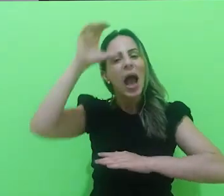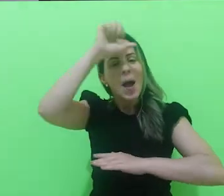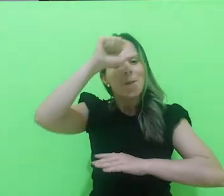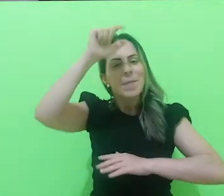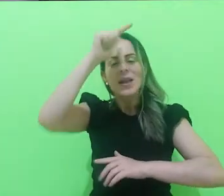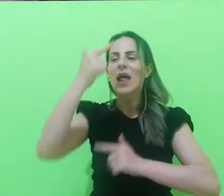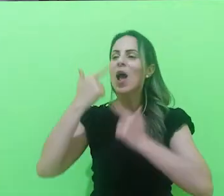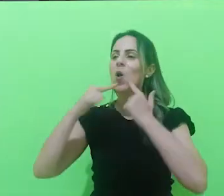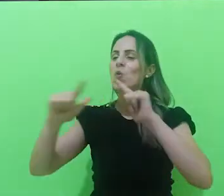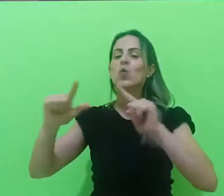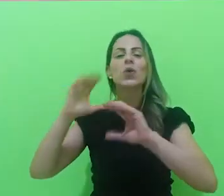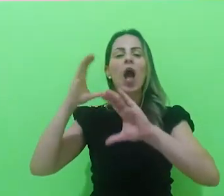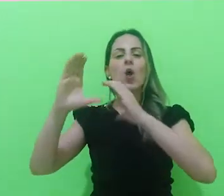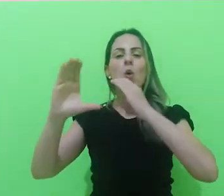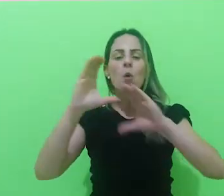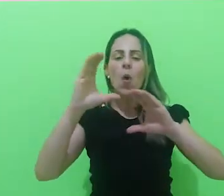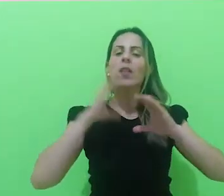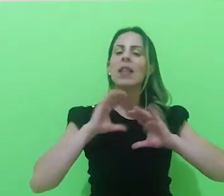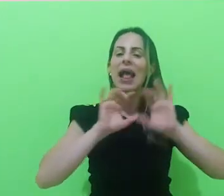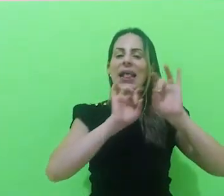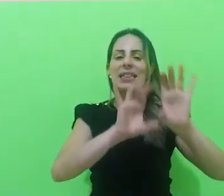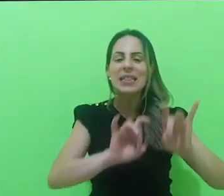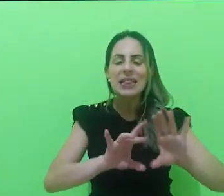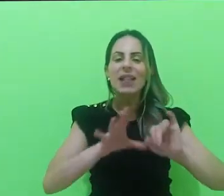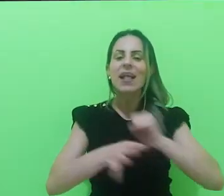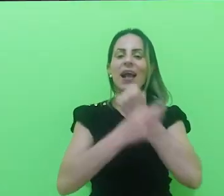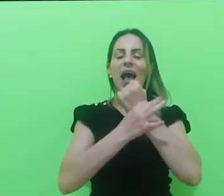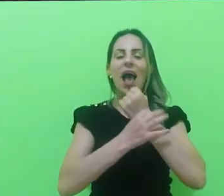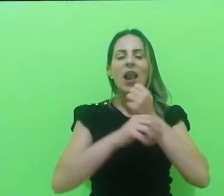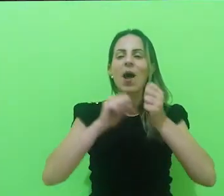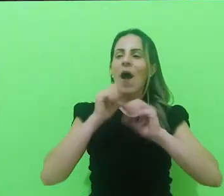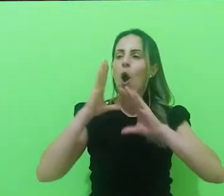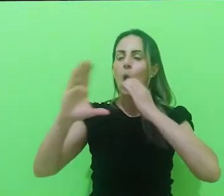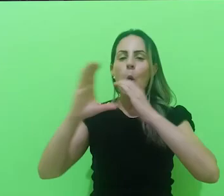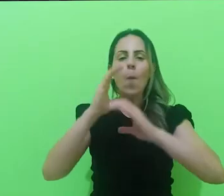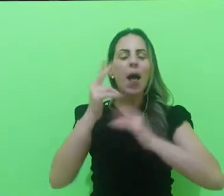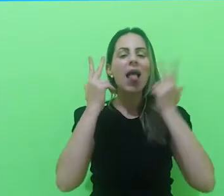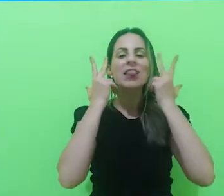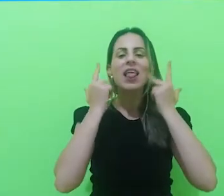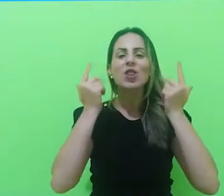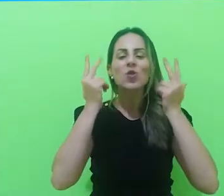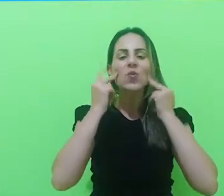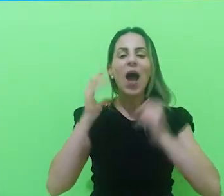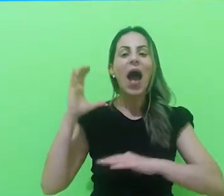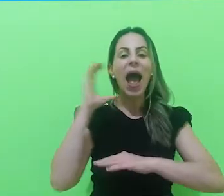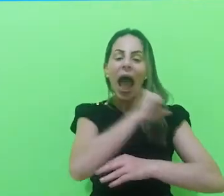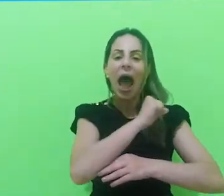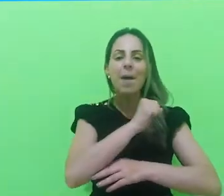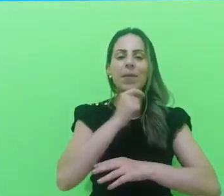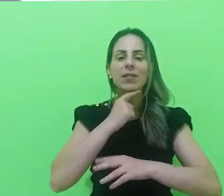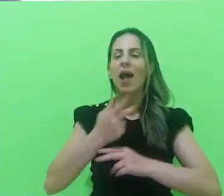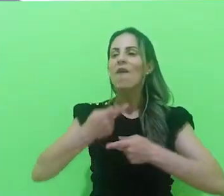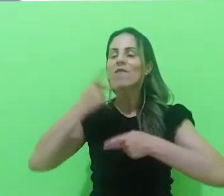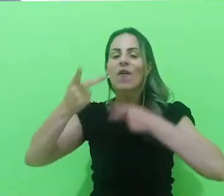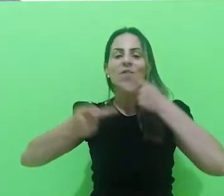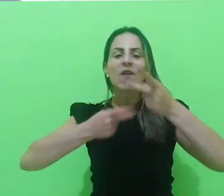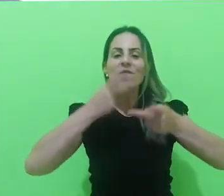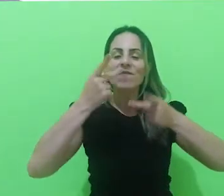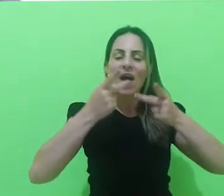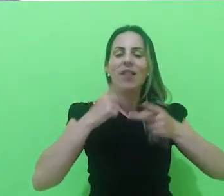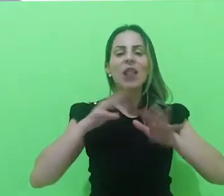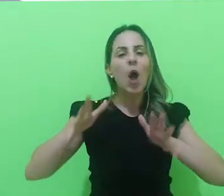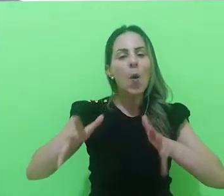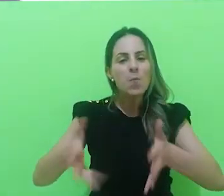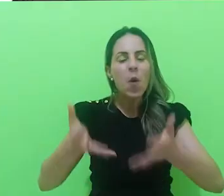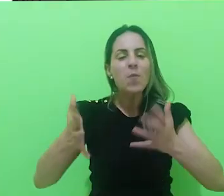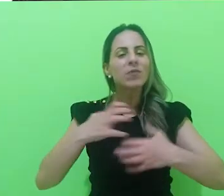falar falando, com uma técnica que garante a fluência de forma rápida e natural. autoconfiança para falar, motivação para